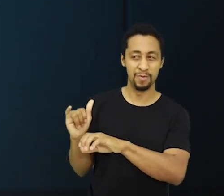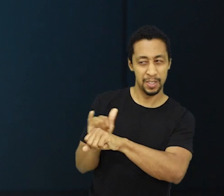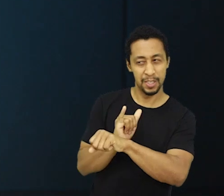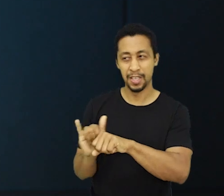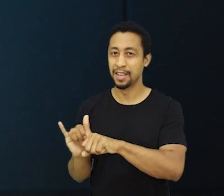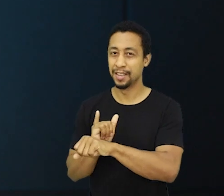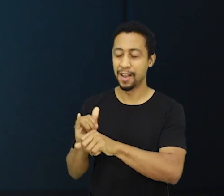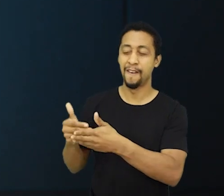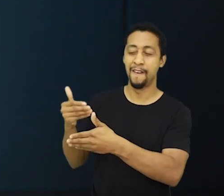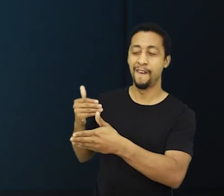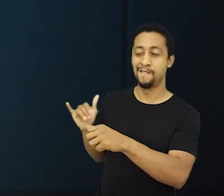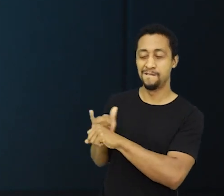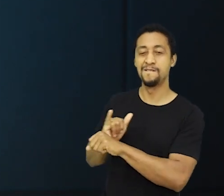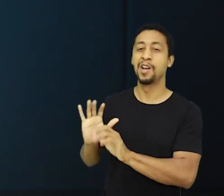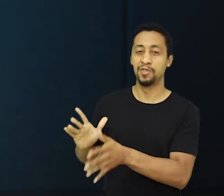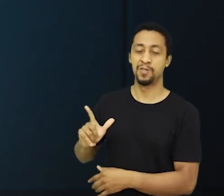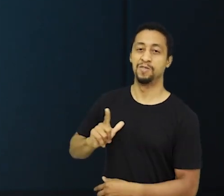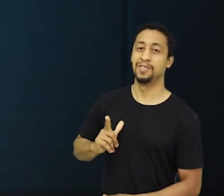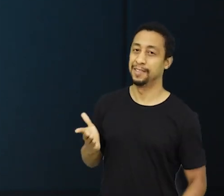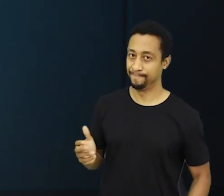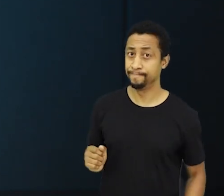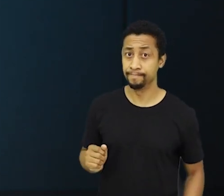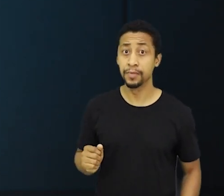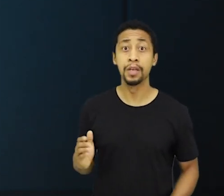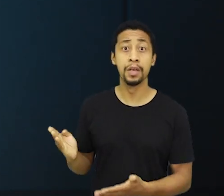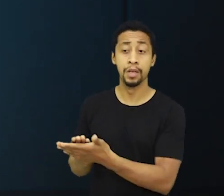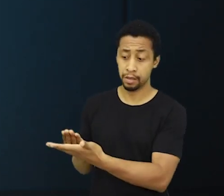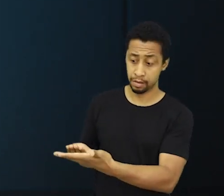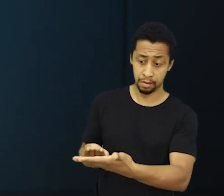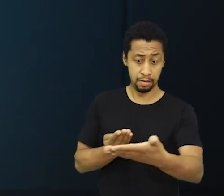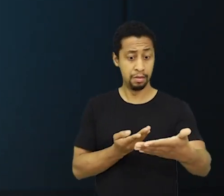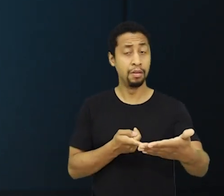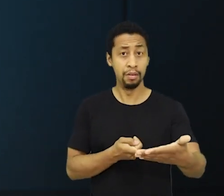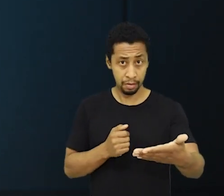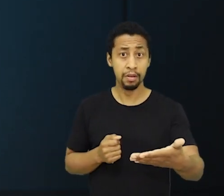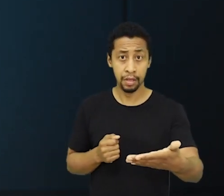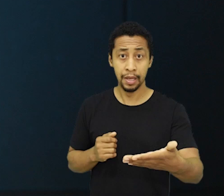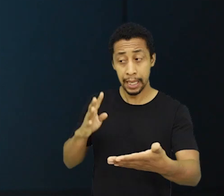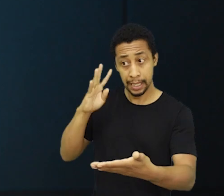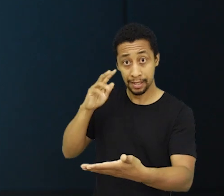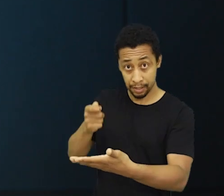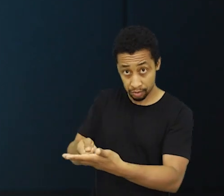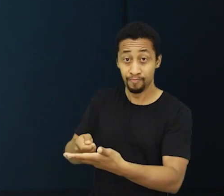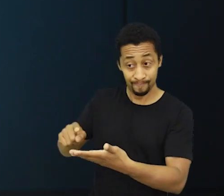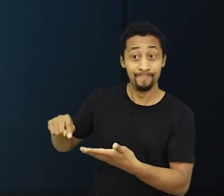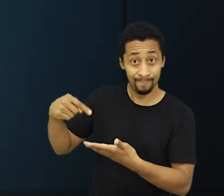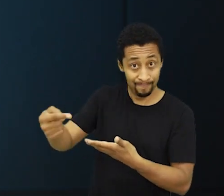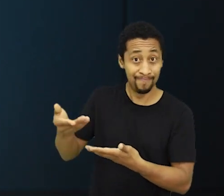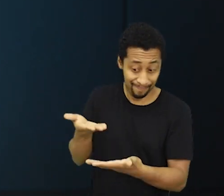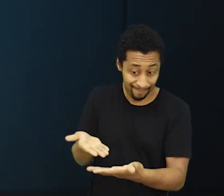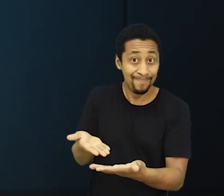tinha sido premeditada. E foi assim que eu recebi a sentença, que eu recebi o processo para dar a sentença.